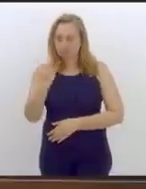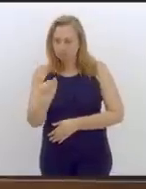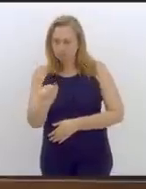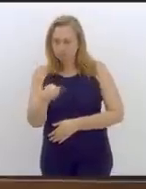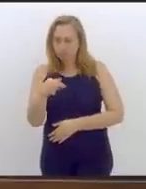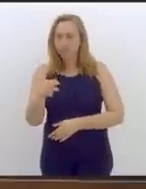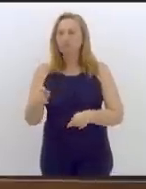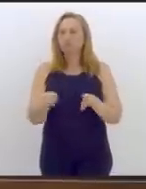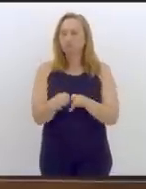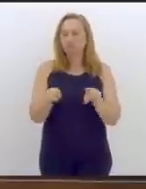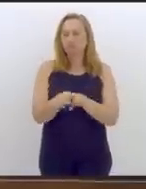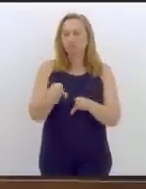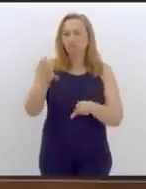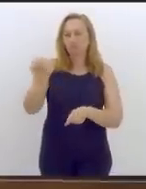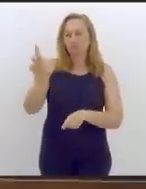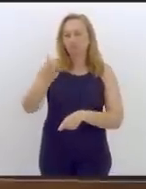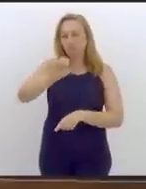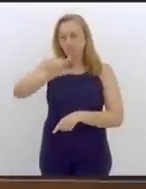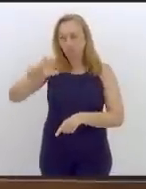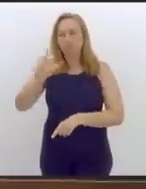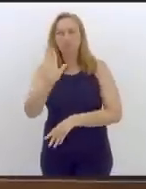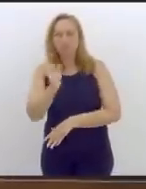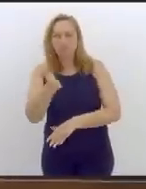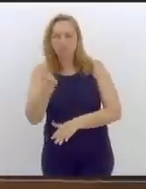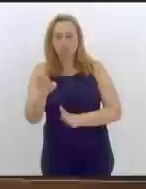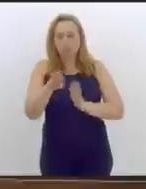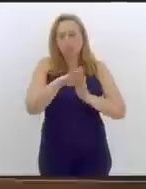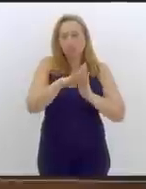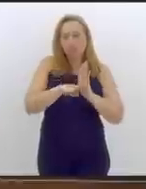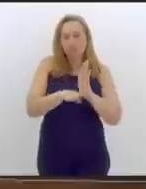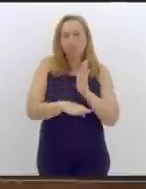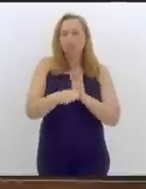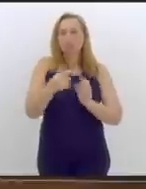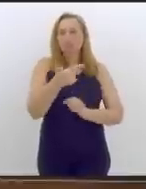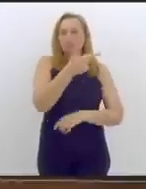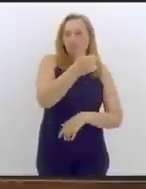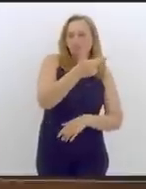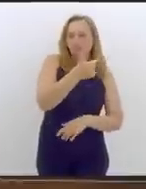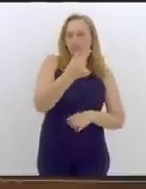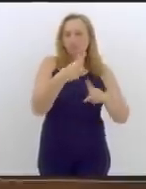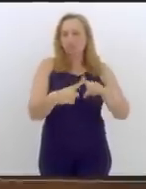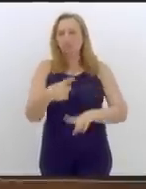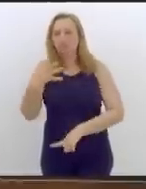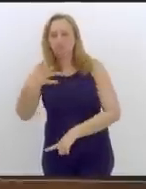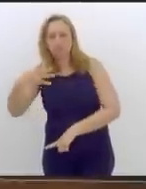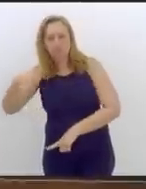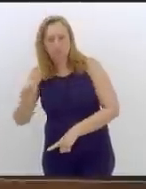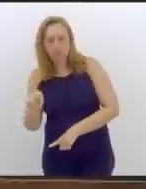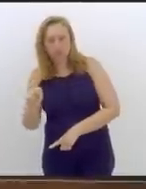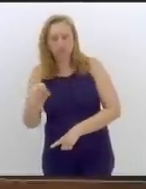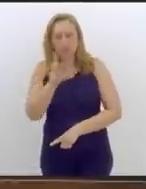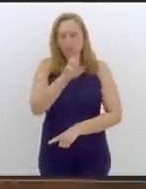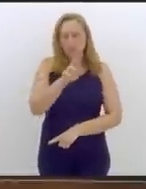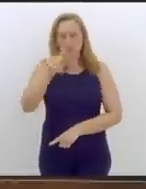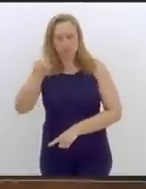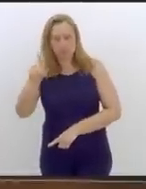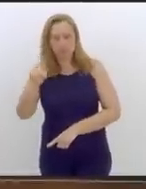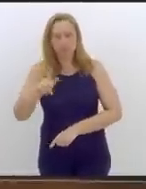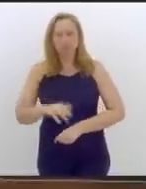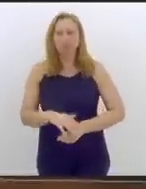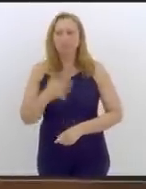estavam adotando já essa escala de 12 por 48 na RP inclusive